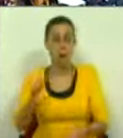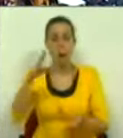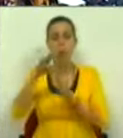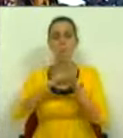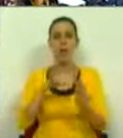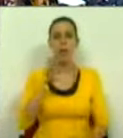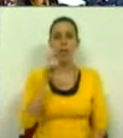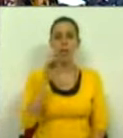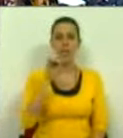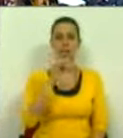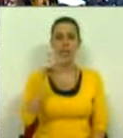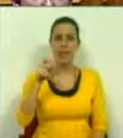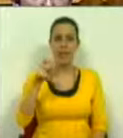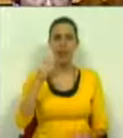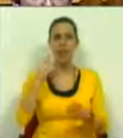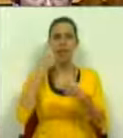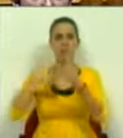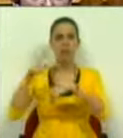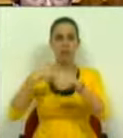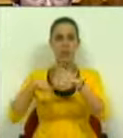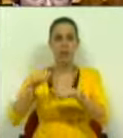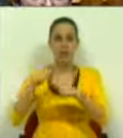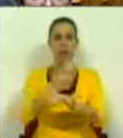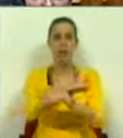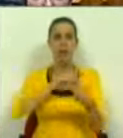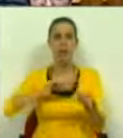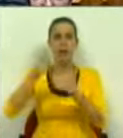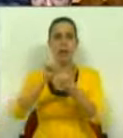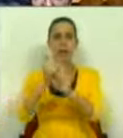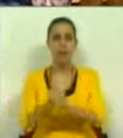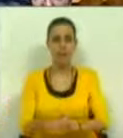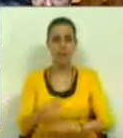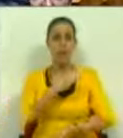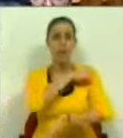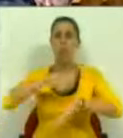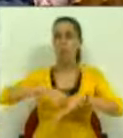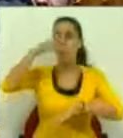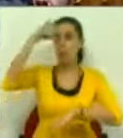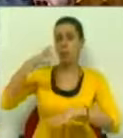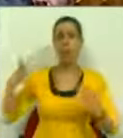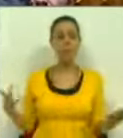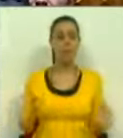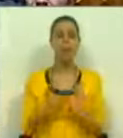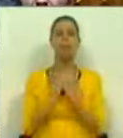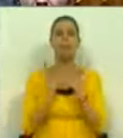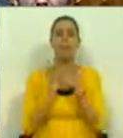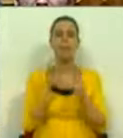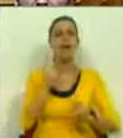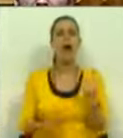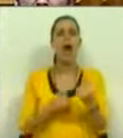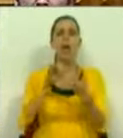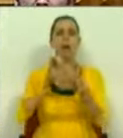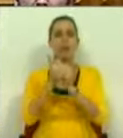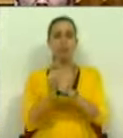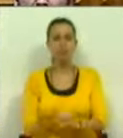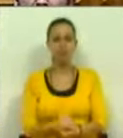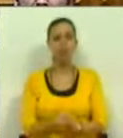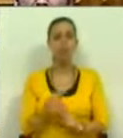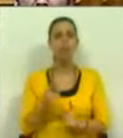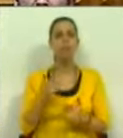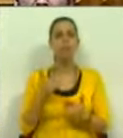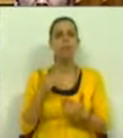programa Jéssica no domínio da regeneração e da reabilitação urbana. E foi assim também com algumas reformas que